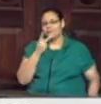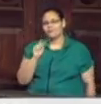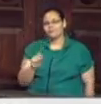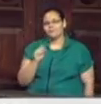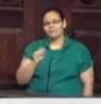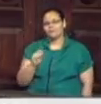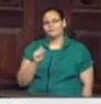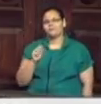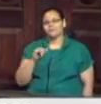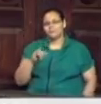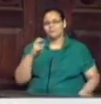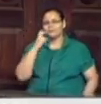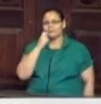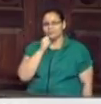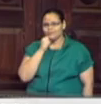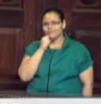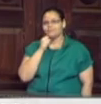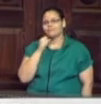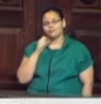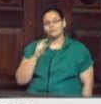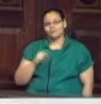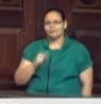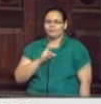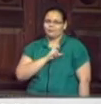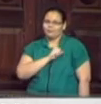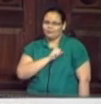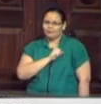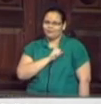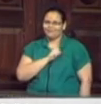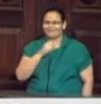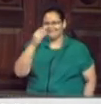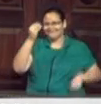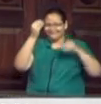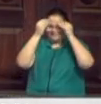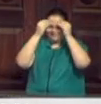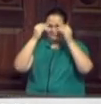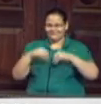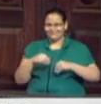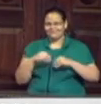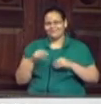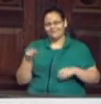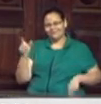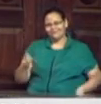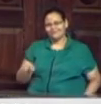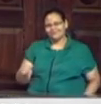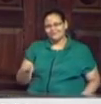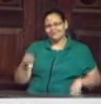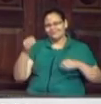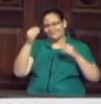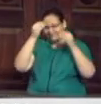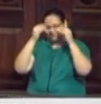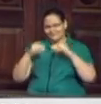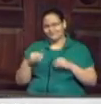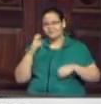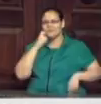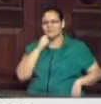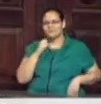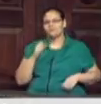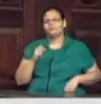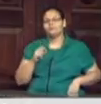que, se a adoção é um gesto de amor, né, a desistência da adoção pode ser cruel. E acho